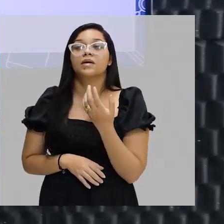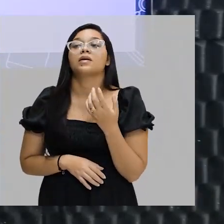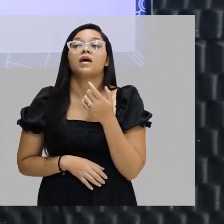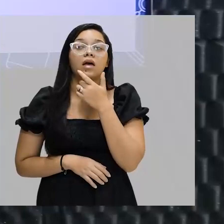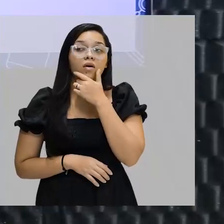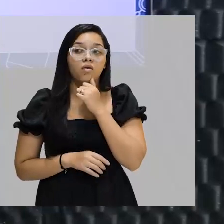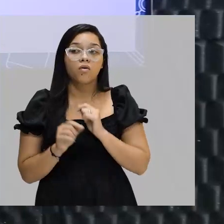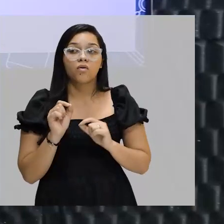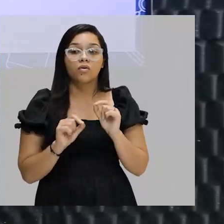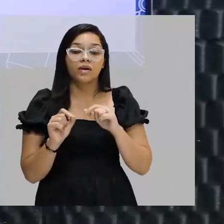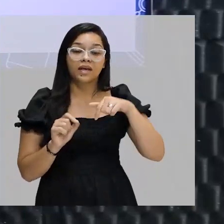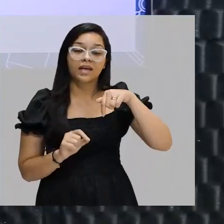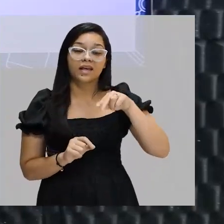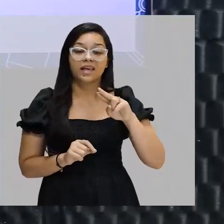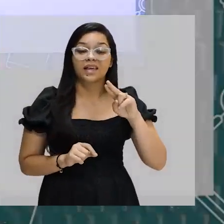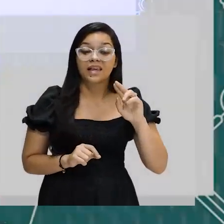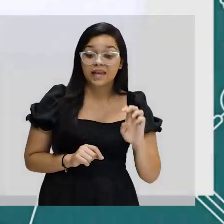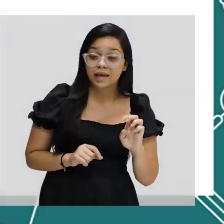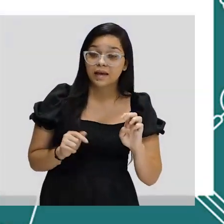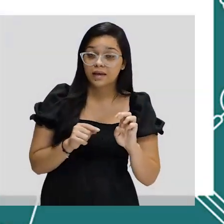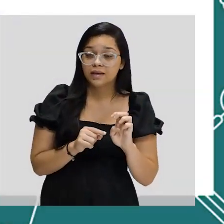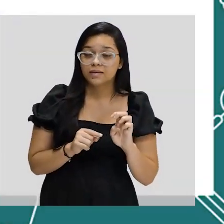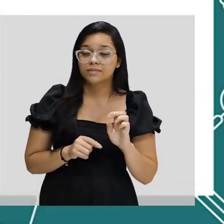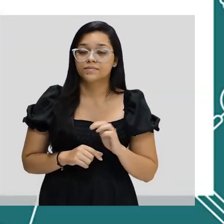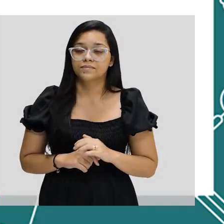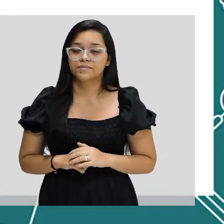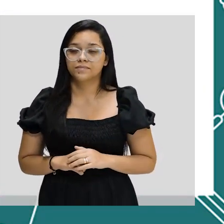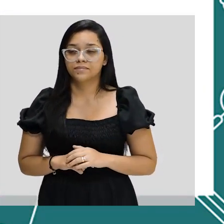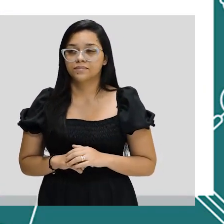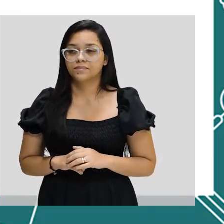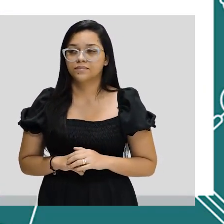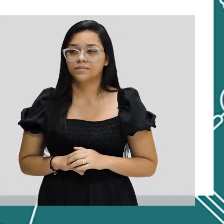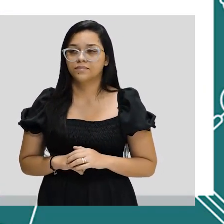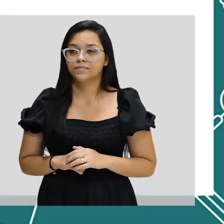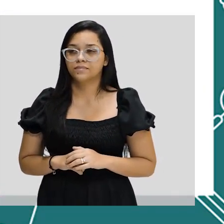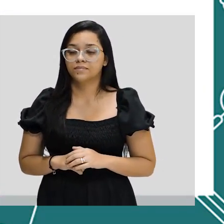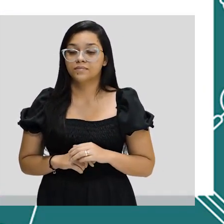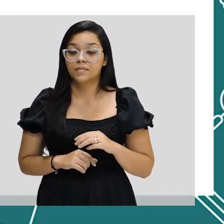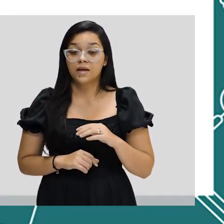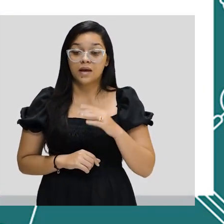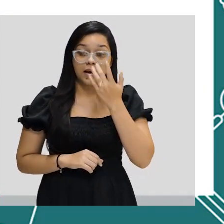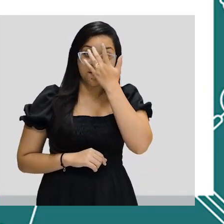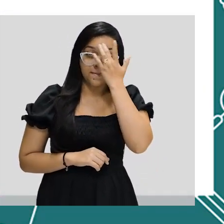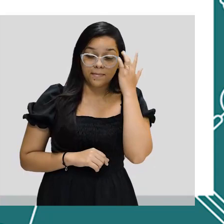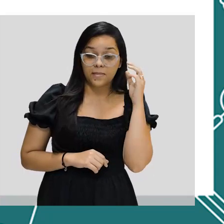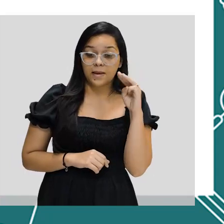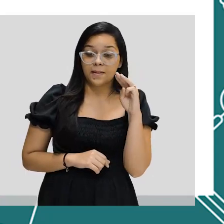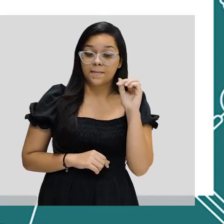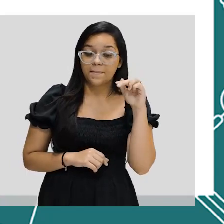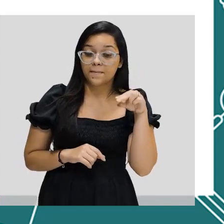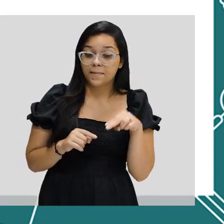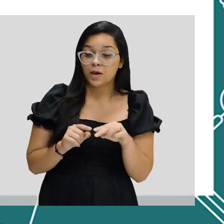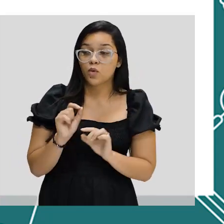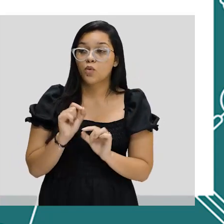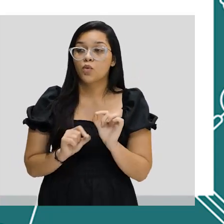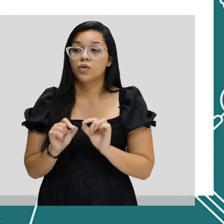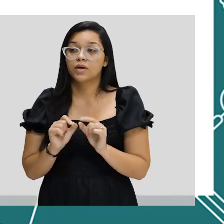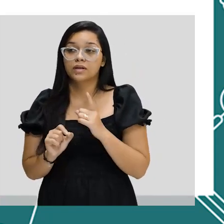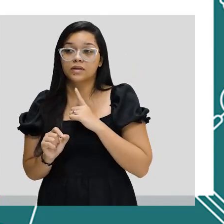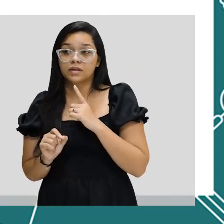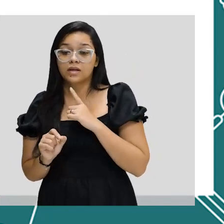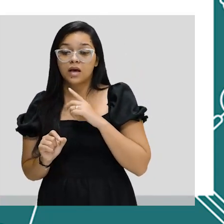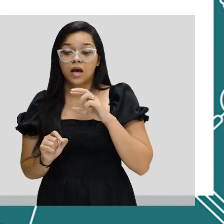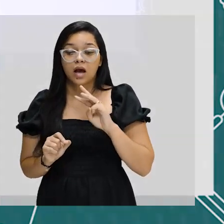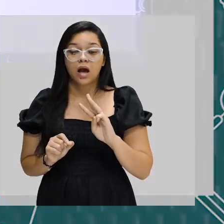é o homem que canta muito bem. Man é uma pessoa. Então, eu estou me referindo